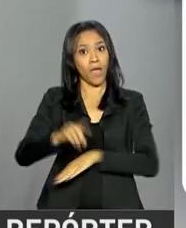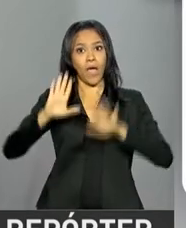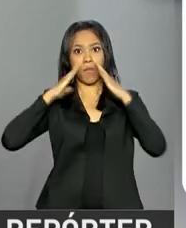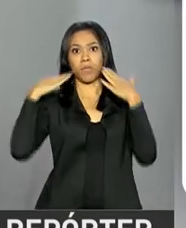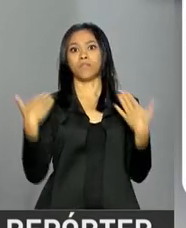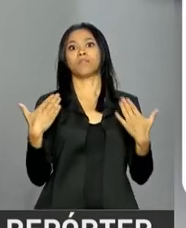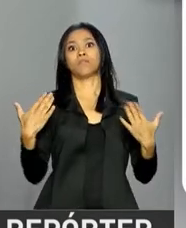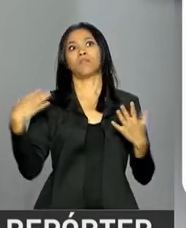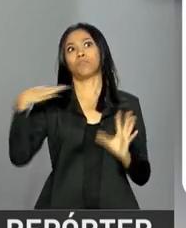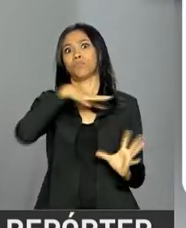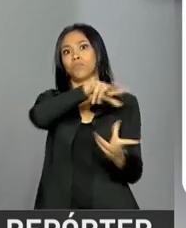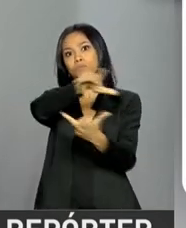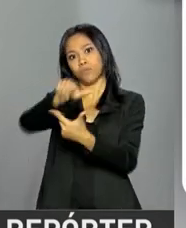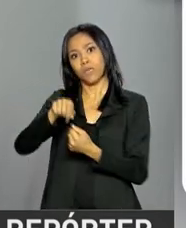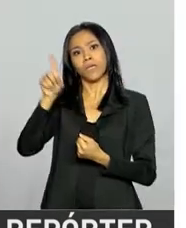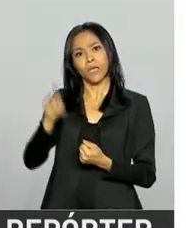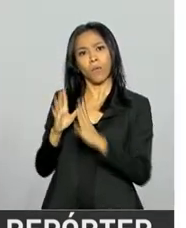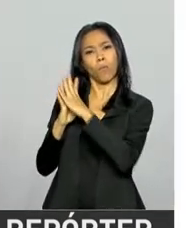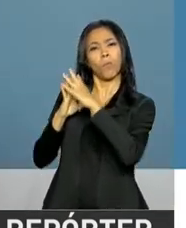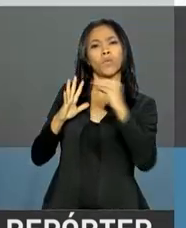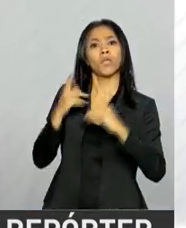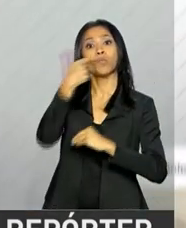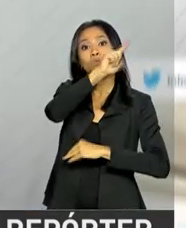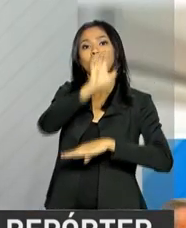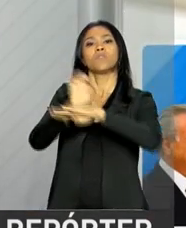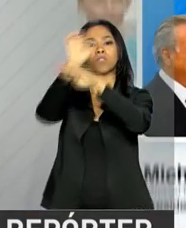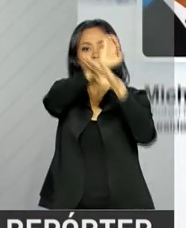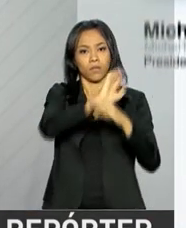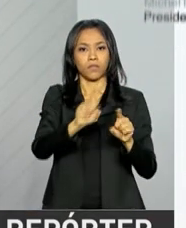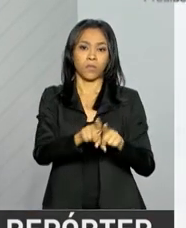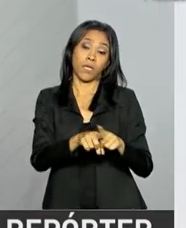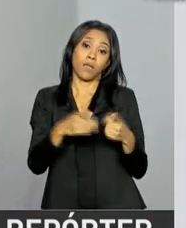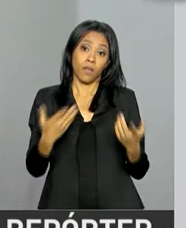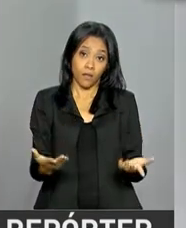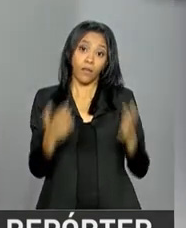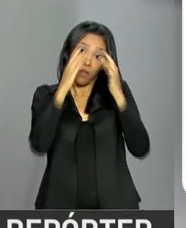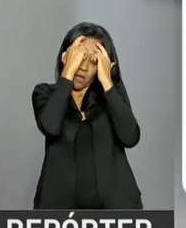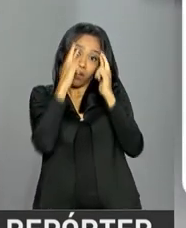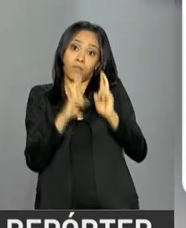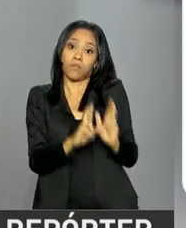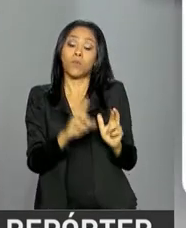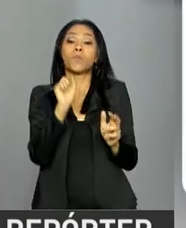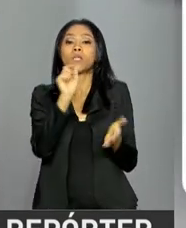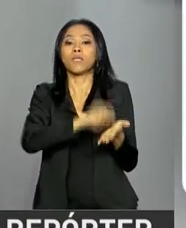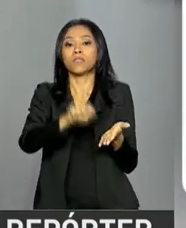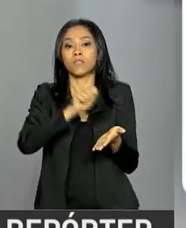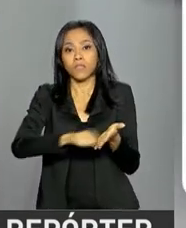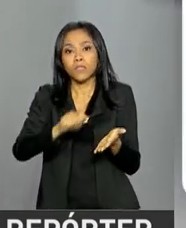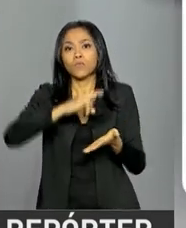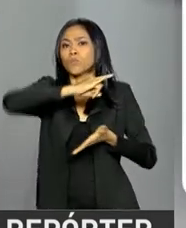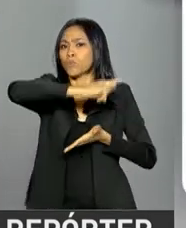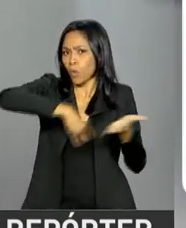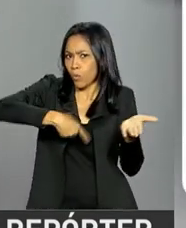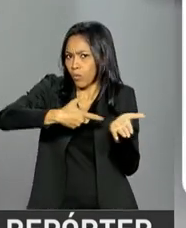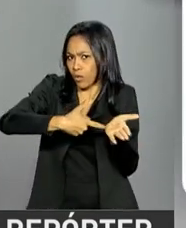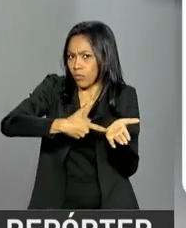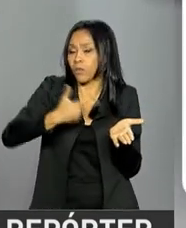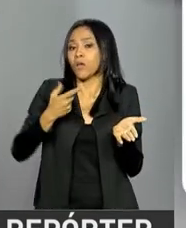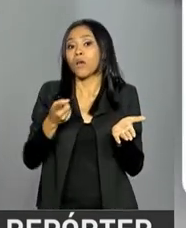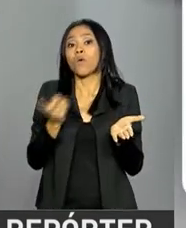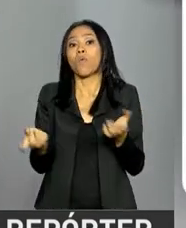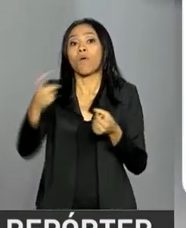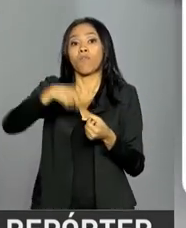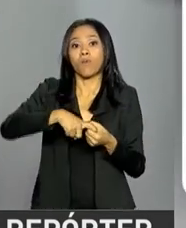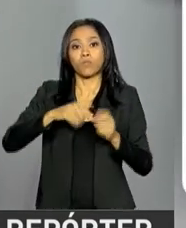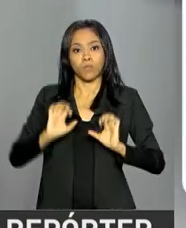laboratório para os outros estados o presidente disse ainda que cumpriu o que está escrito no documento ponte o futuro com a retomada do